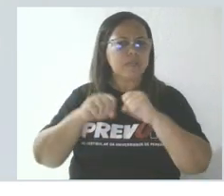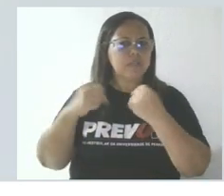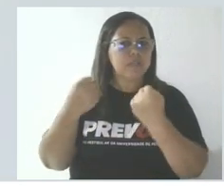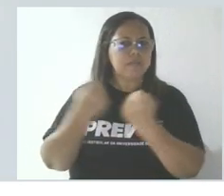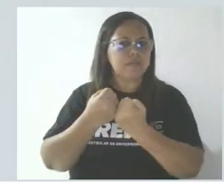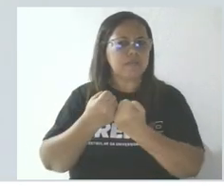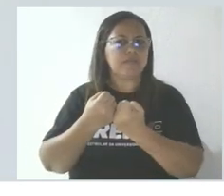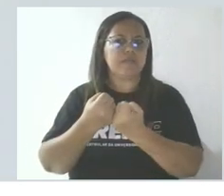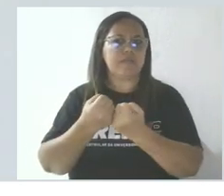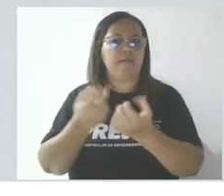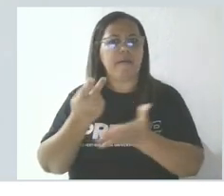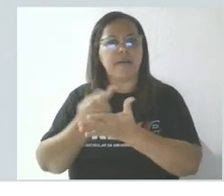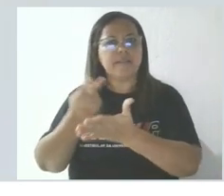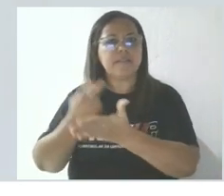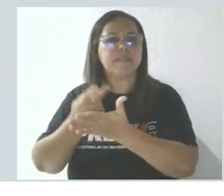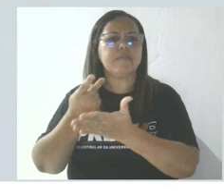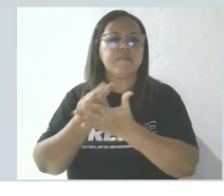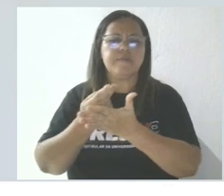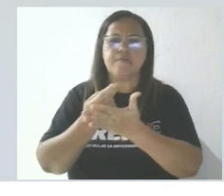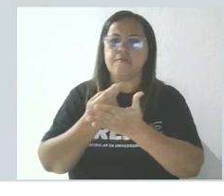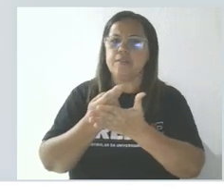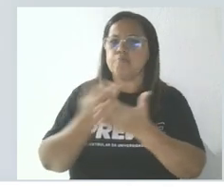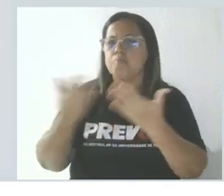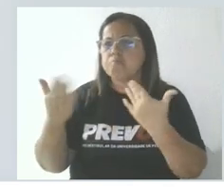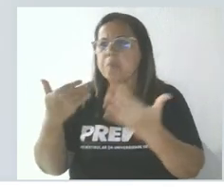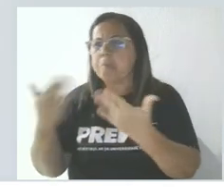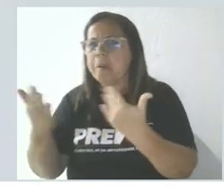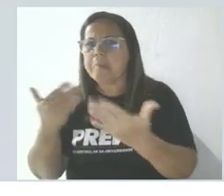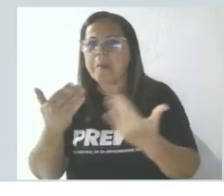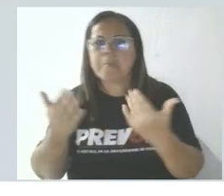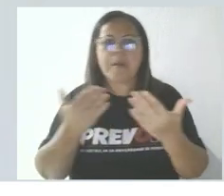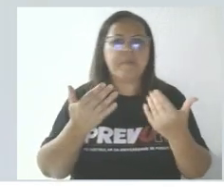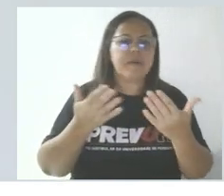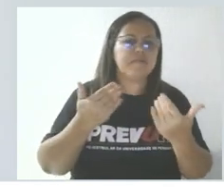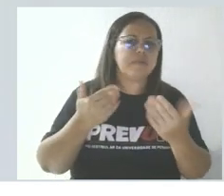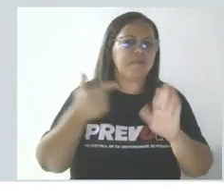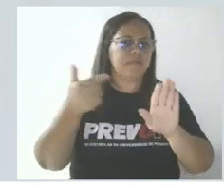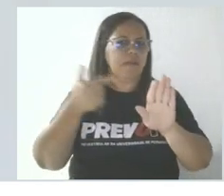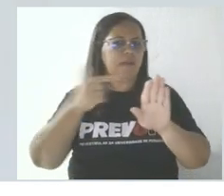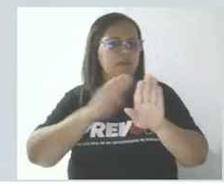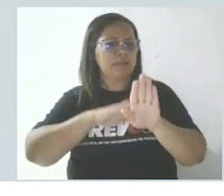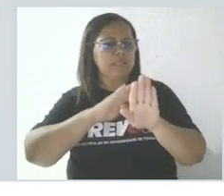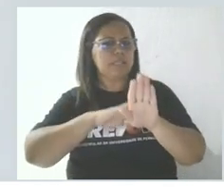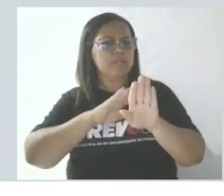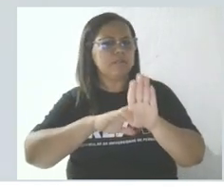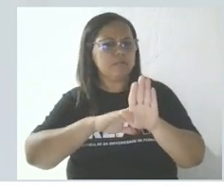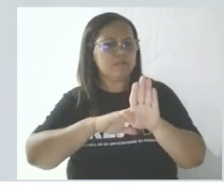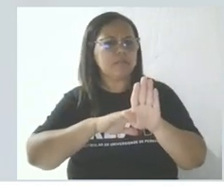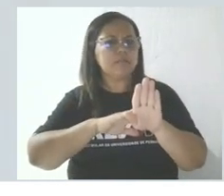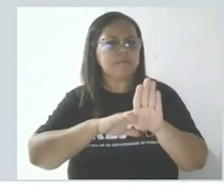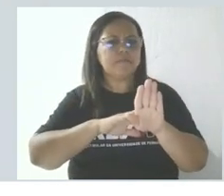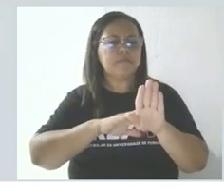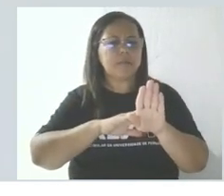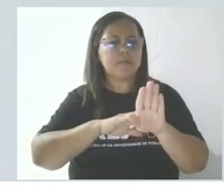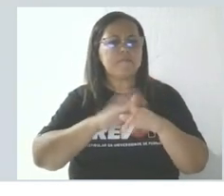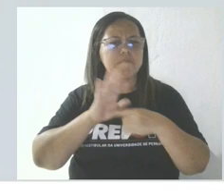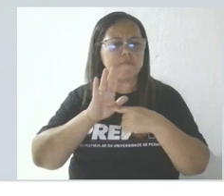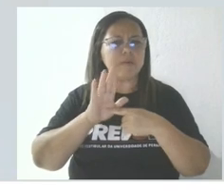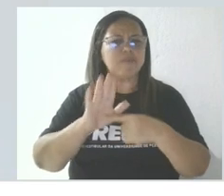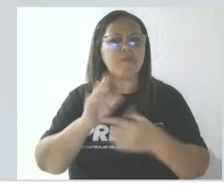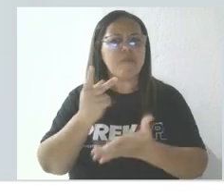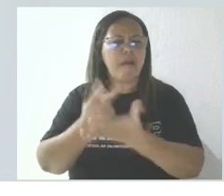meio de diálogos mordazes eh em situações irônicas ele expunha a as hipocrisias